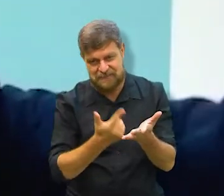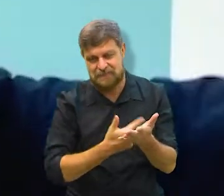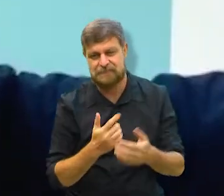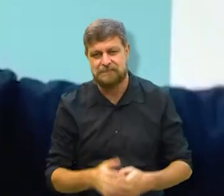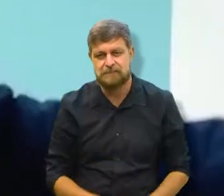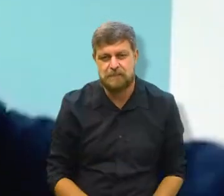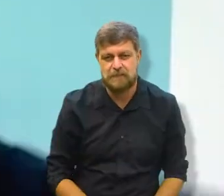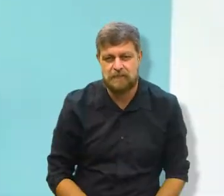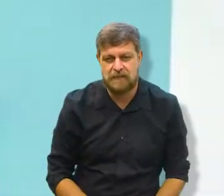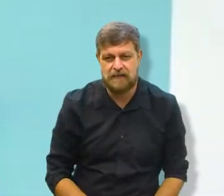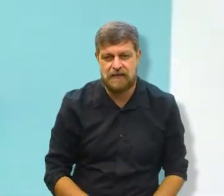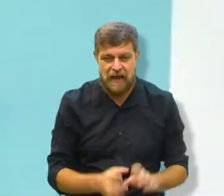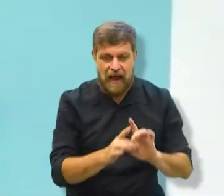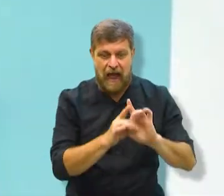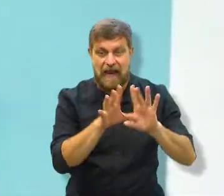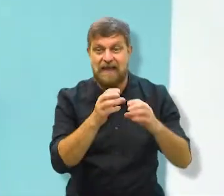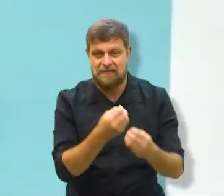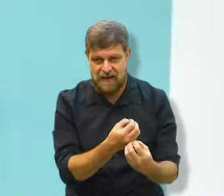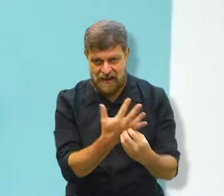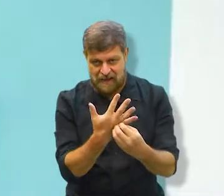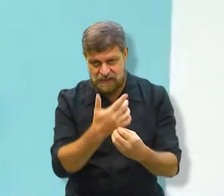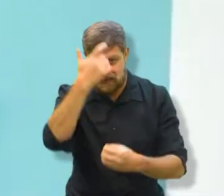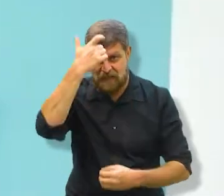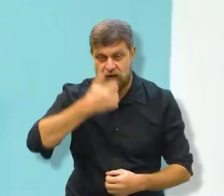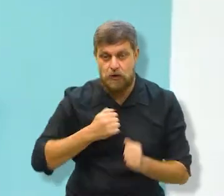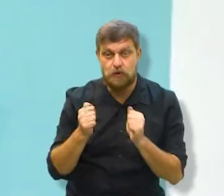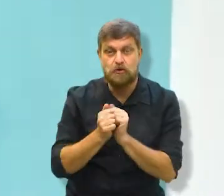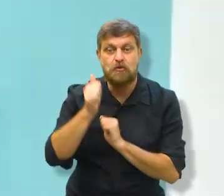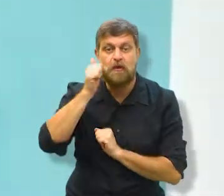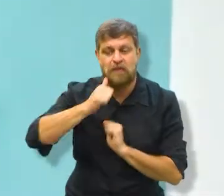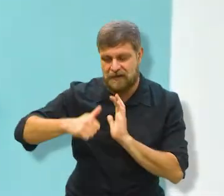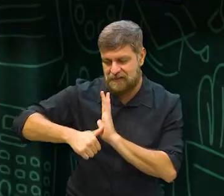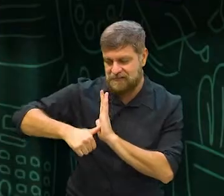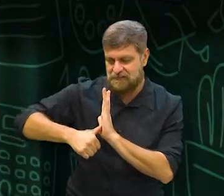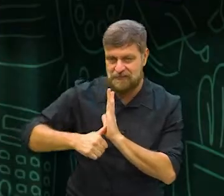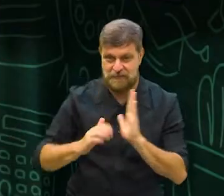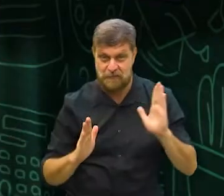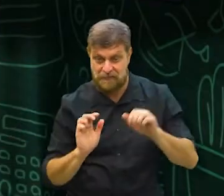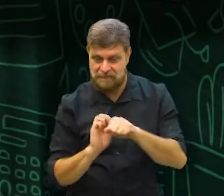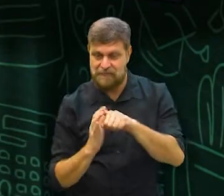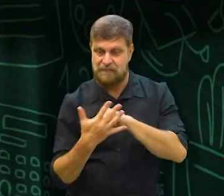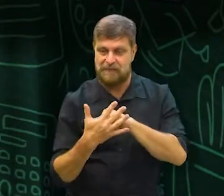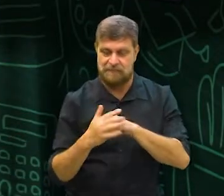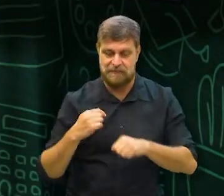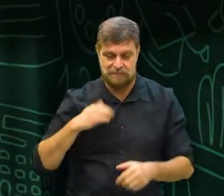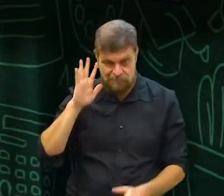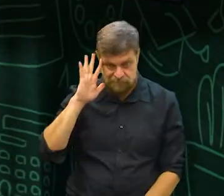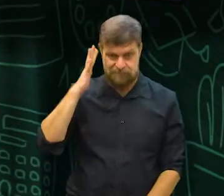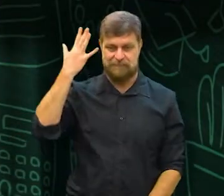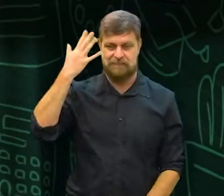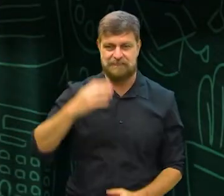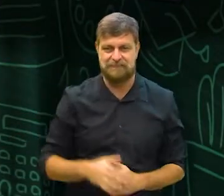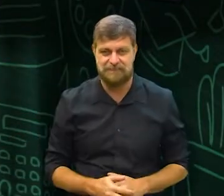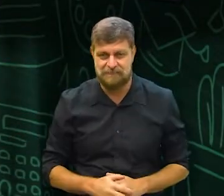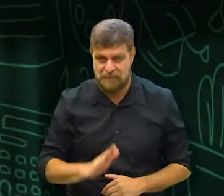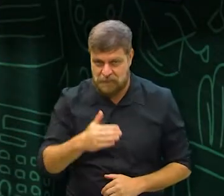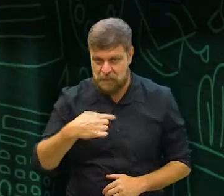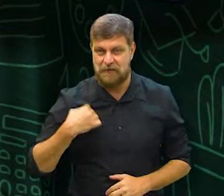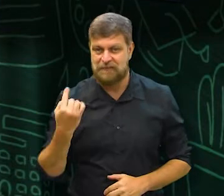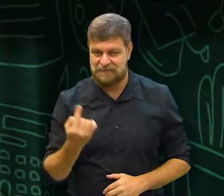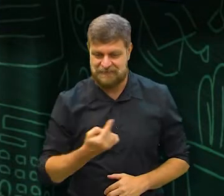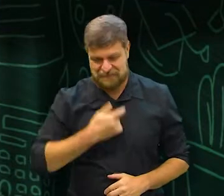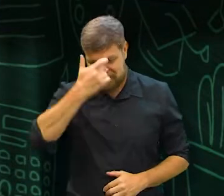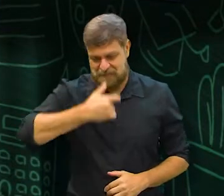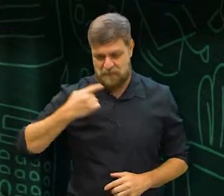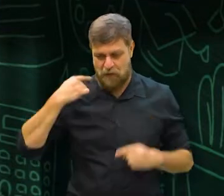fundei junto com uma sócia no meio da pandemia. Puxa vida. Então assim, quando a gente dá para